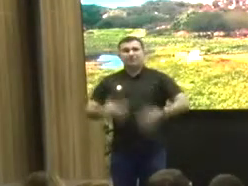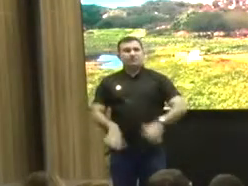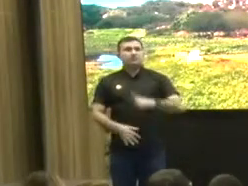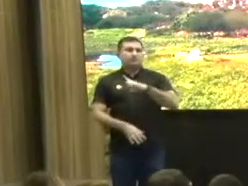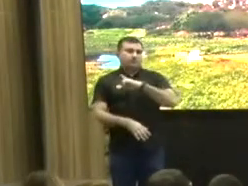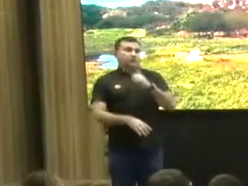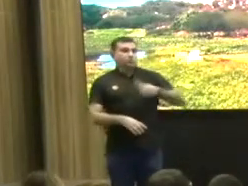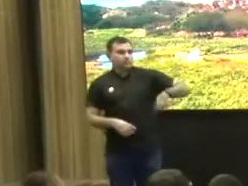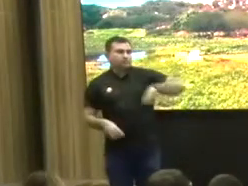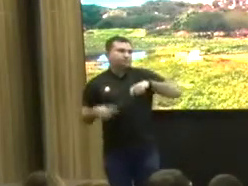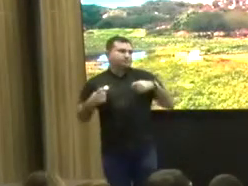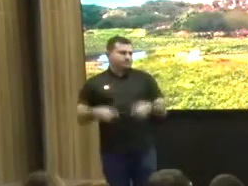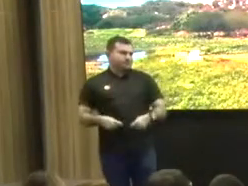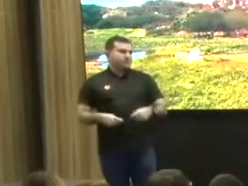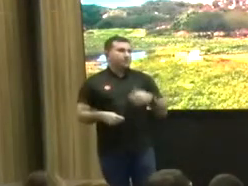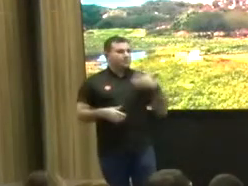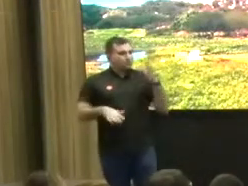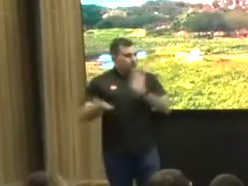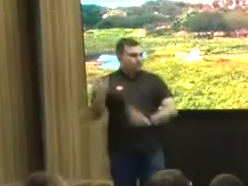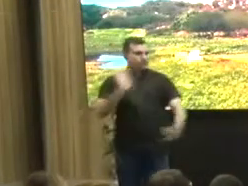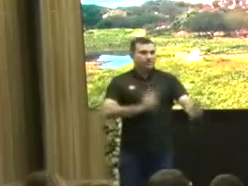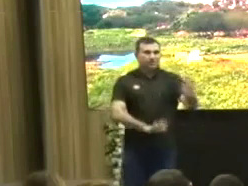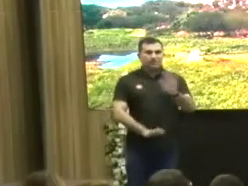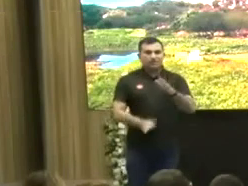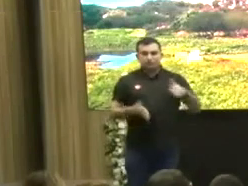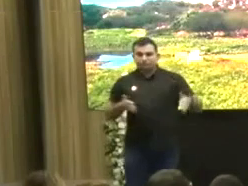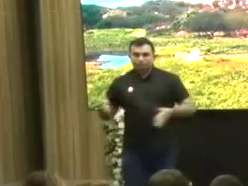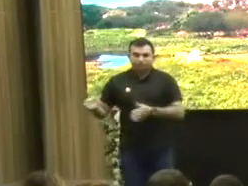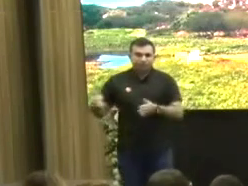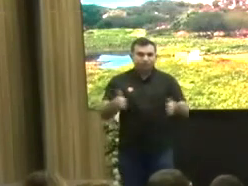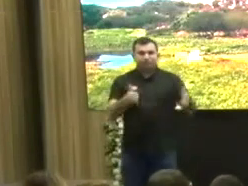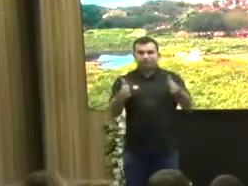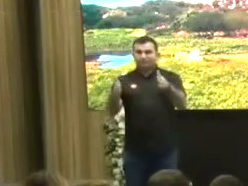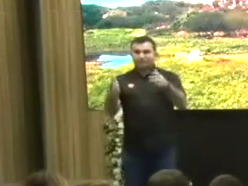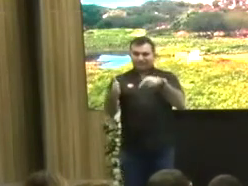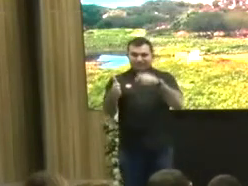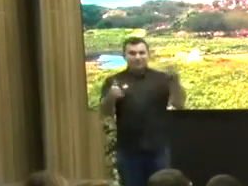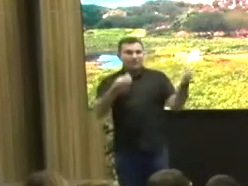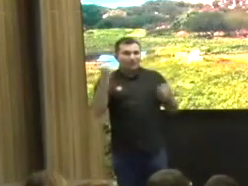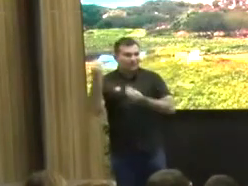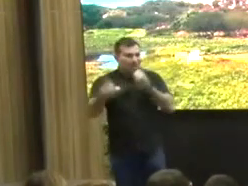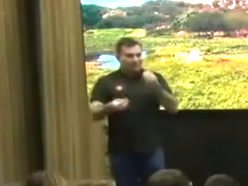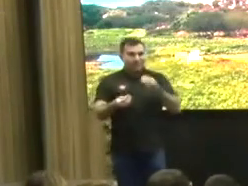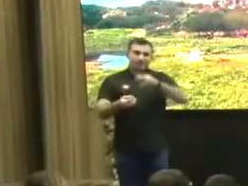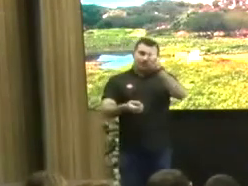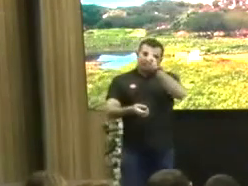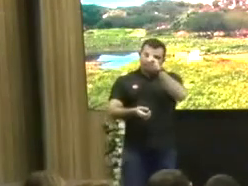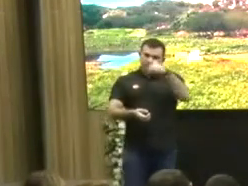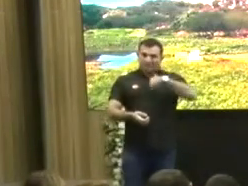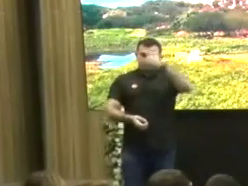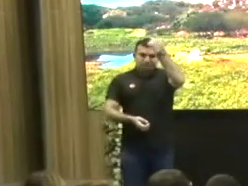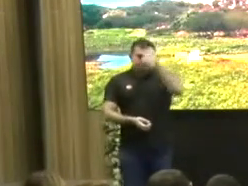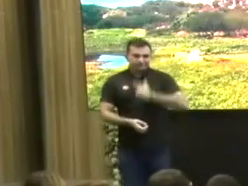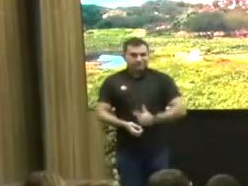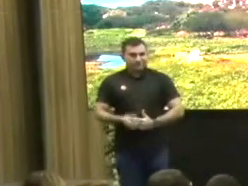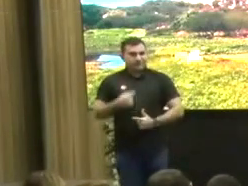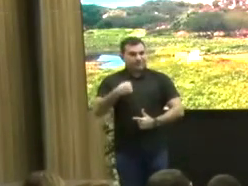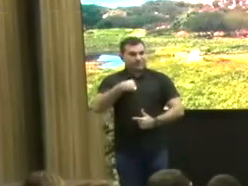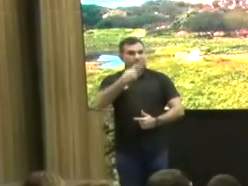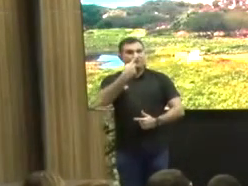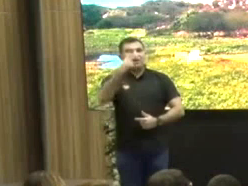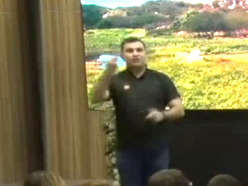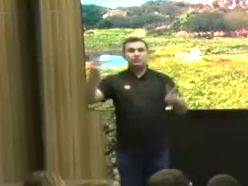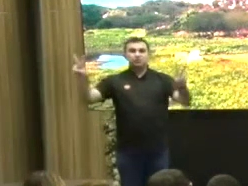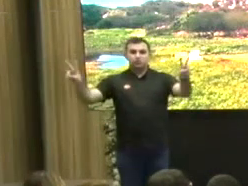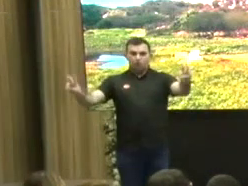muito cuidado neste caminhar. Então, um dos primeiros elementos de sustentação é a lembrança de si, de que eu não estou falando